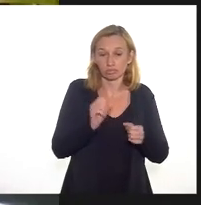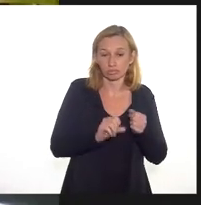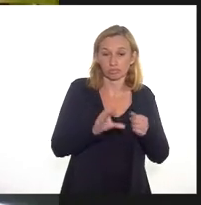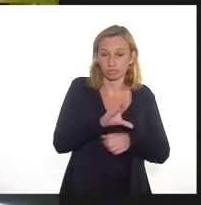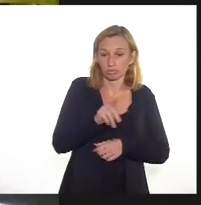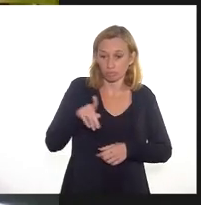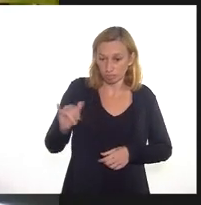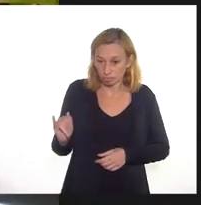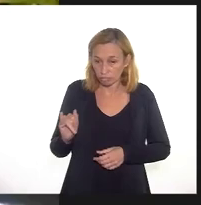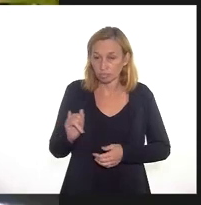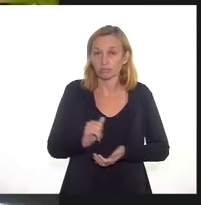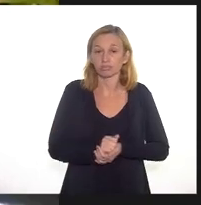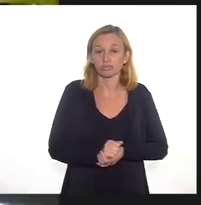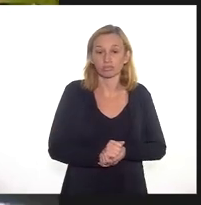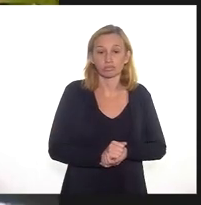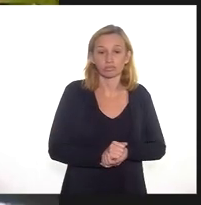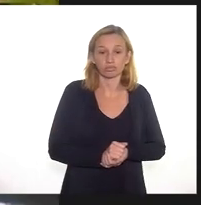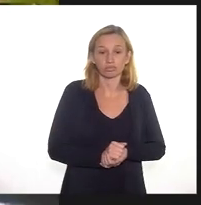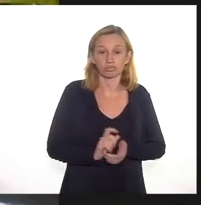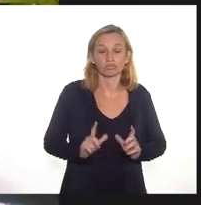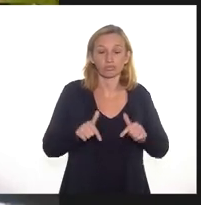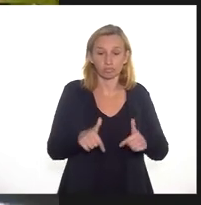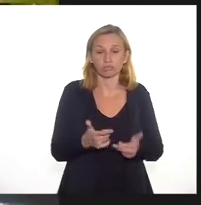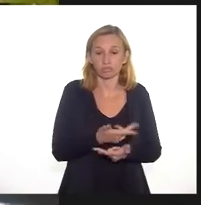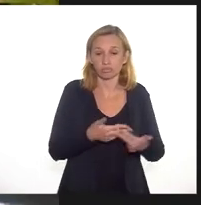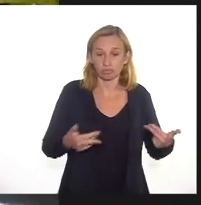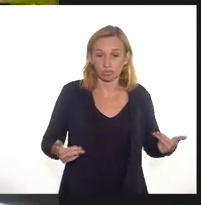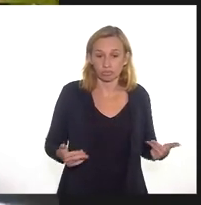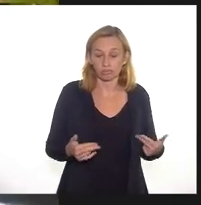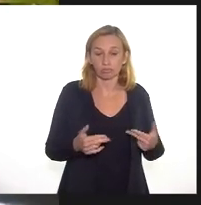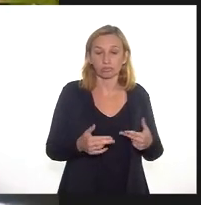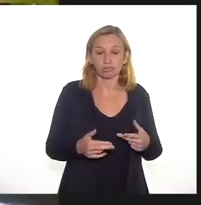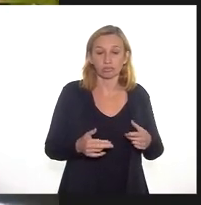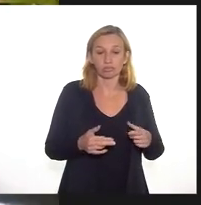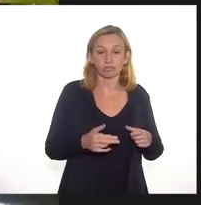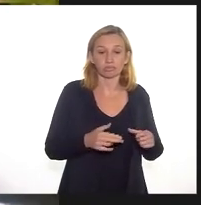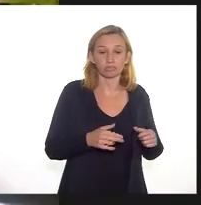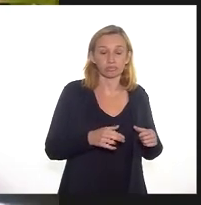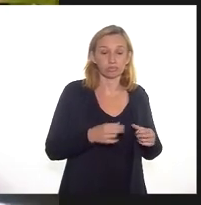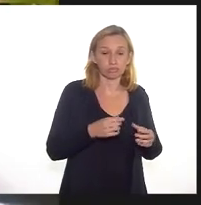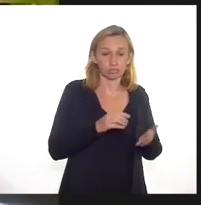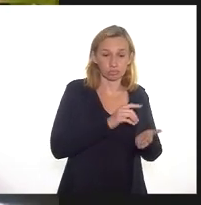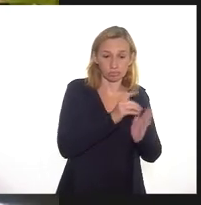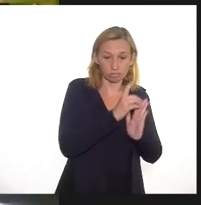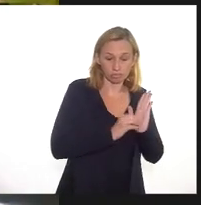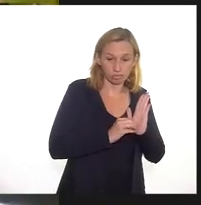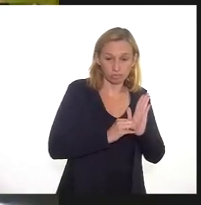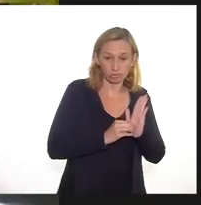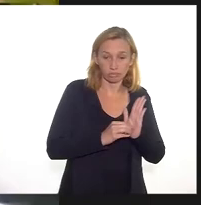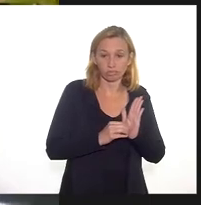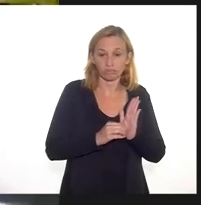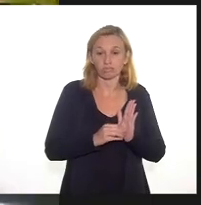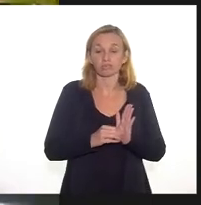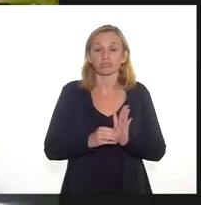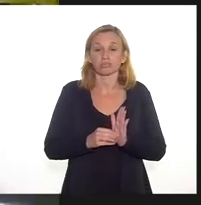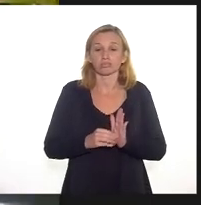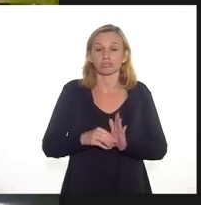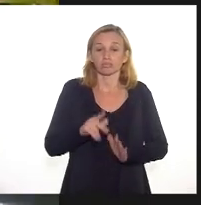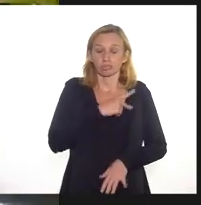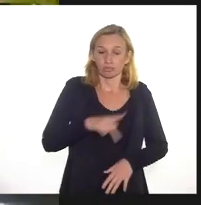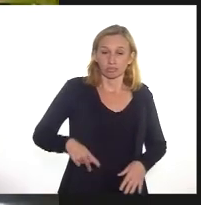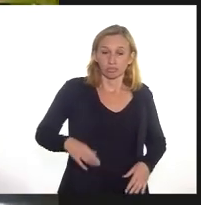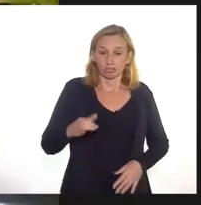essa casa opera com vários ofícios ao presidente da SEDAI, que, infelizmente, tinha um interesse